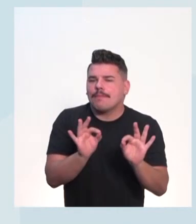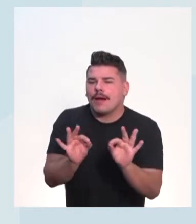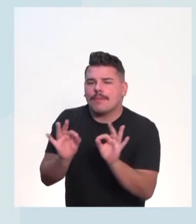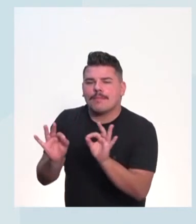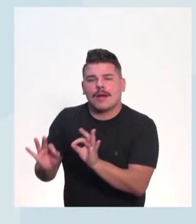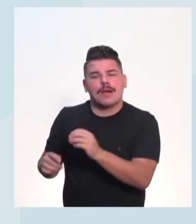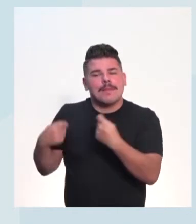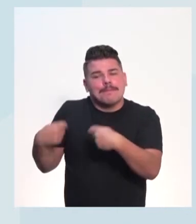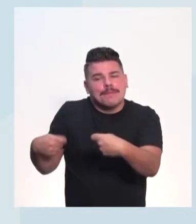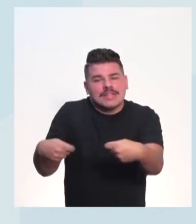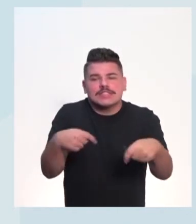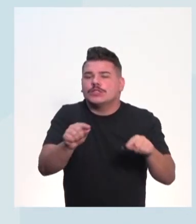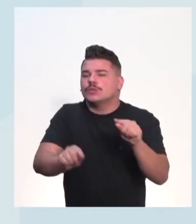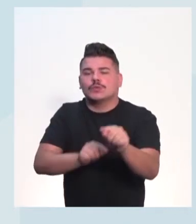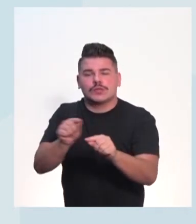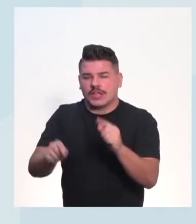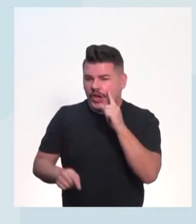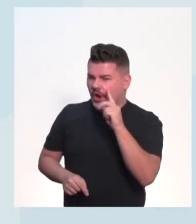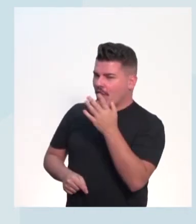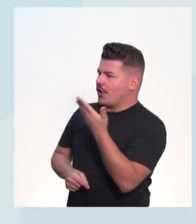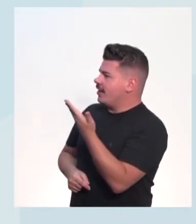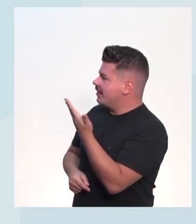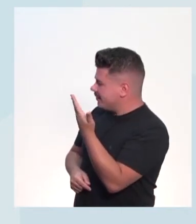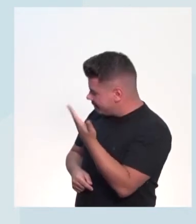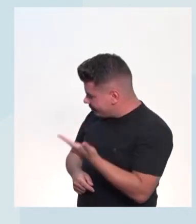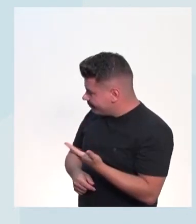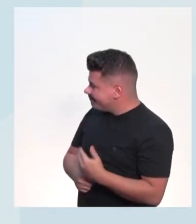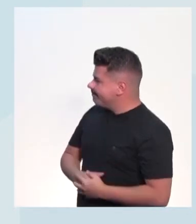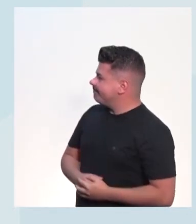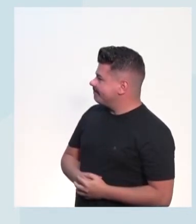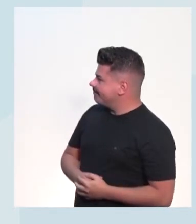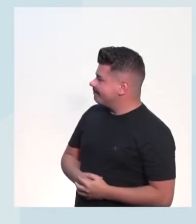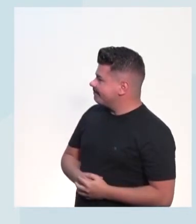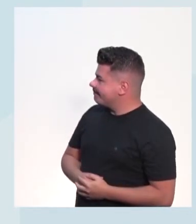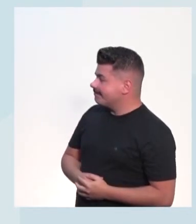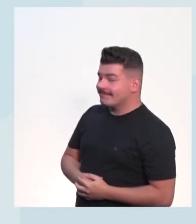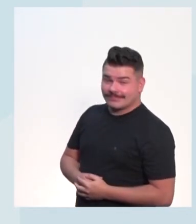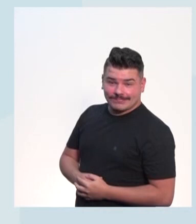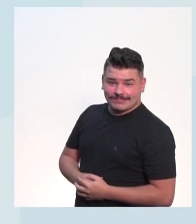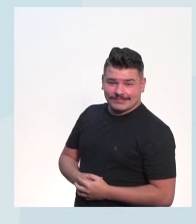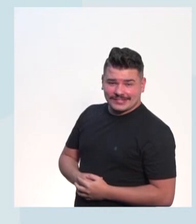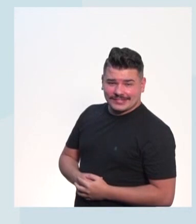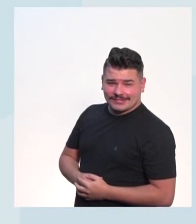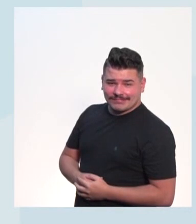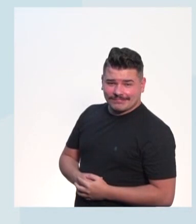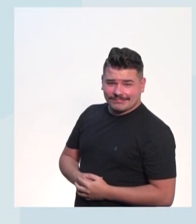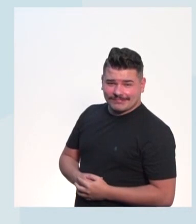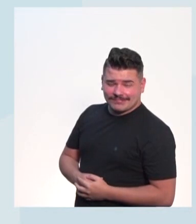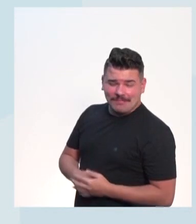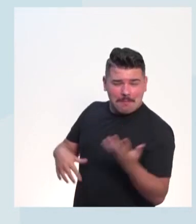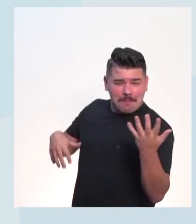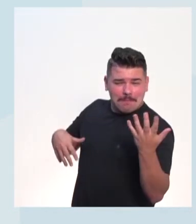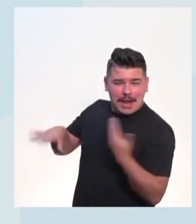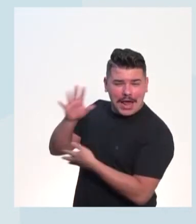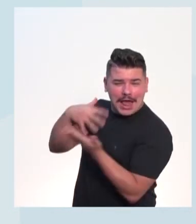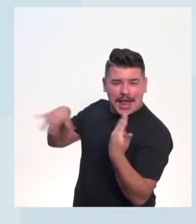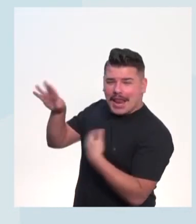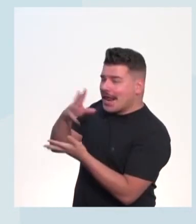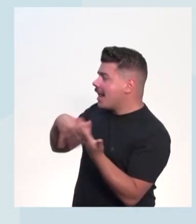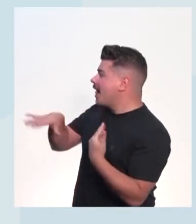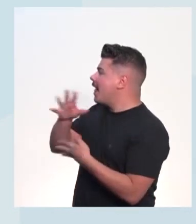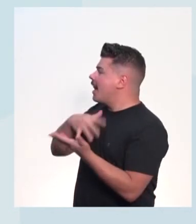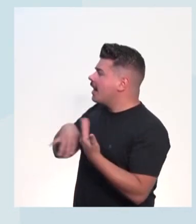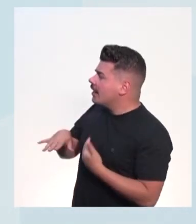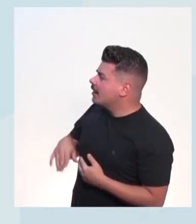Ao olhar para esse slide, fica muito difícil identificar nessa pilha de papéis onde que